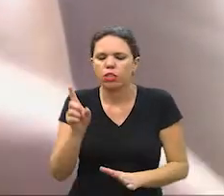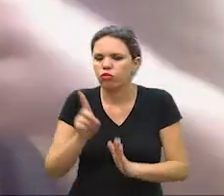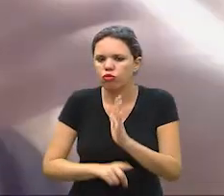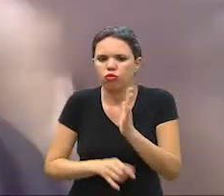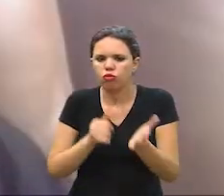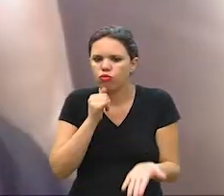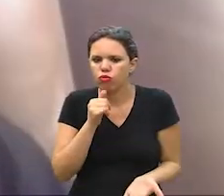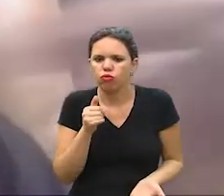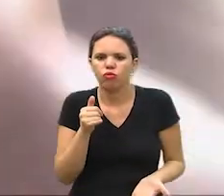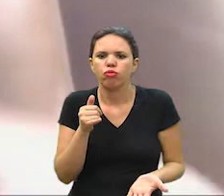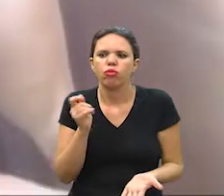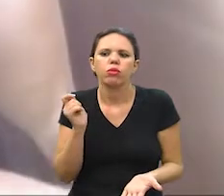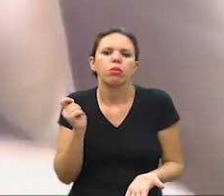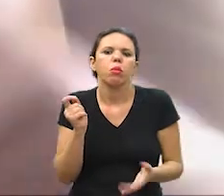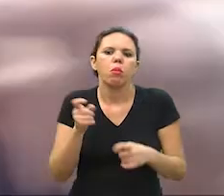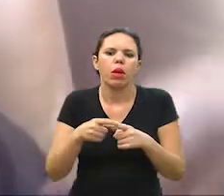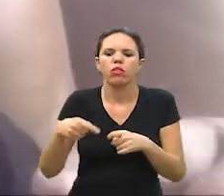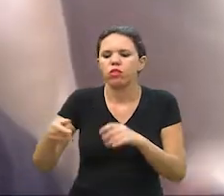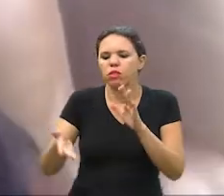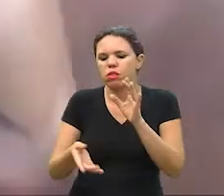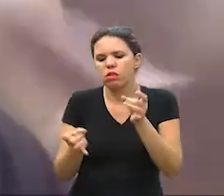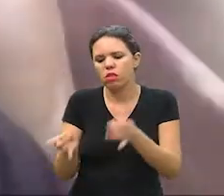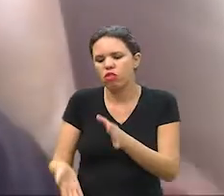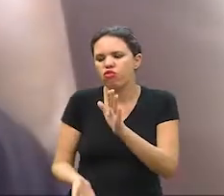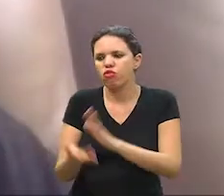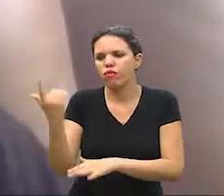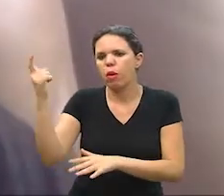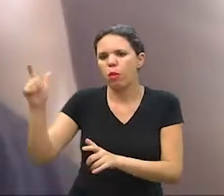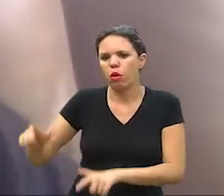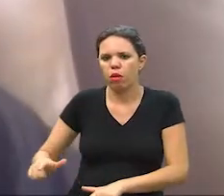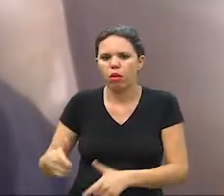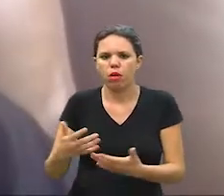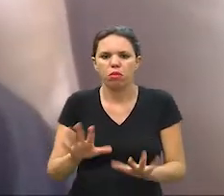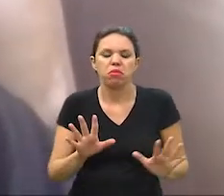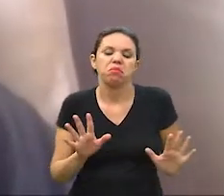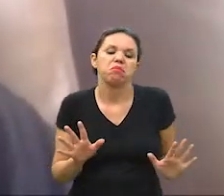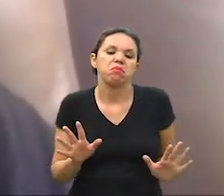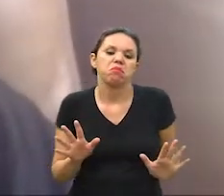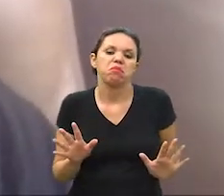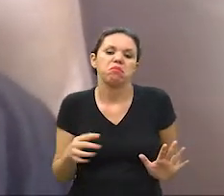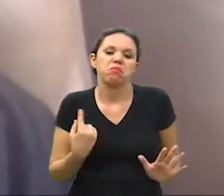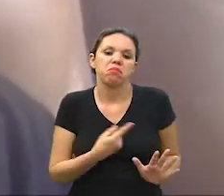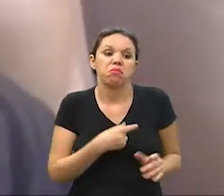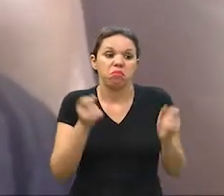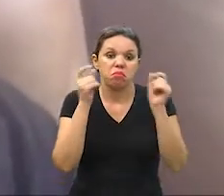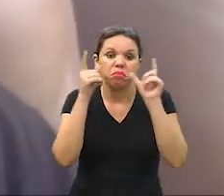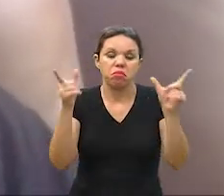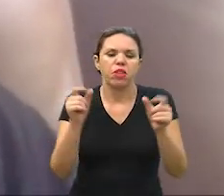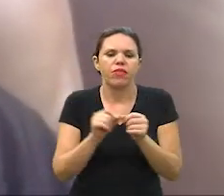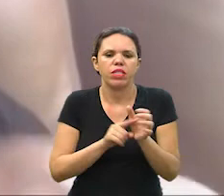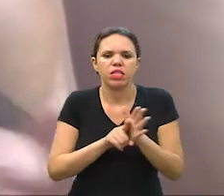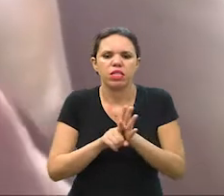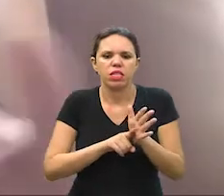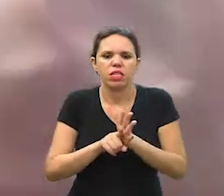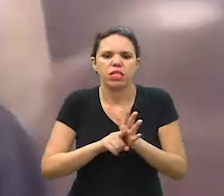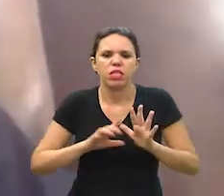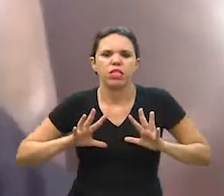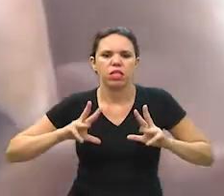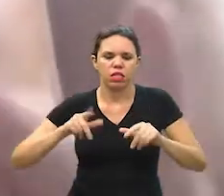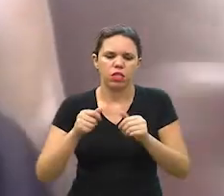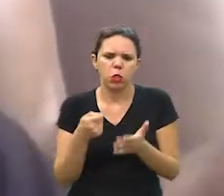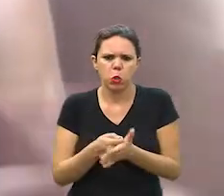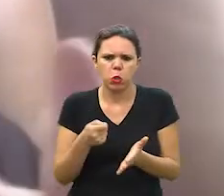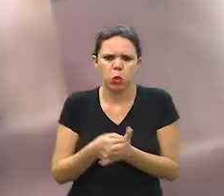direito, o médico sai daqui e vai para lá, ou ele não quer, foi muito isso. E a gente ficou assustado. Fizemos uma pesquisa com todo o